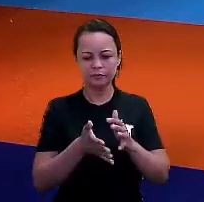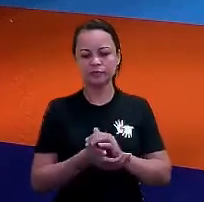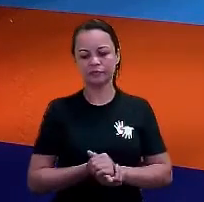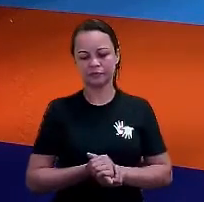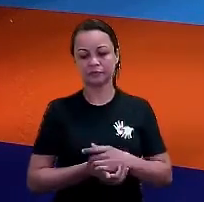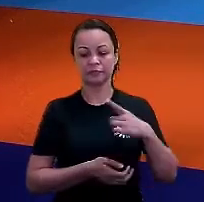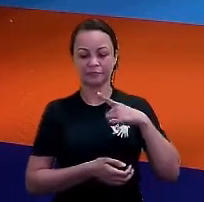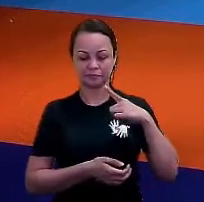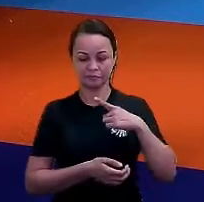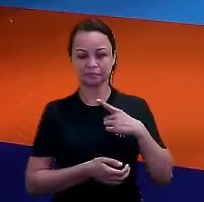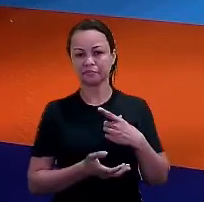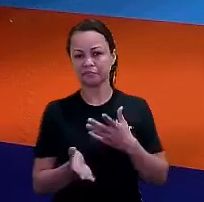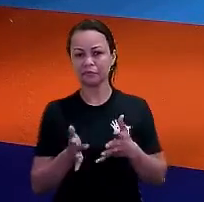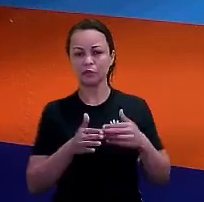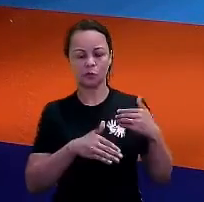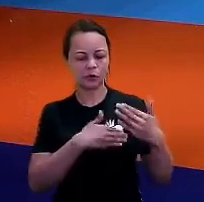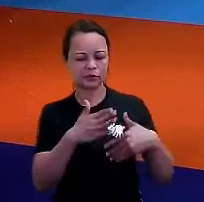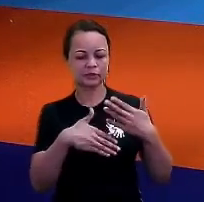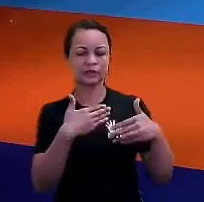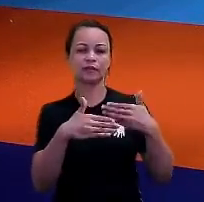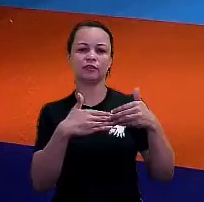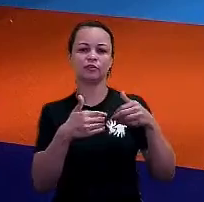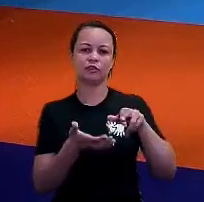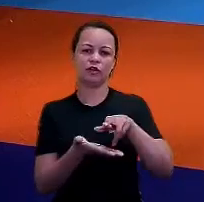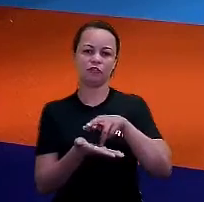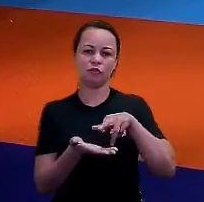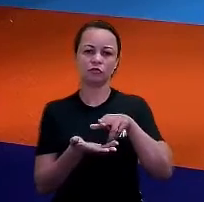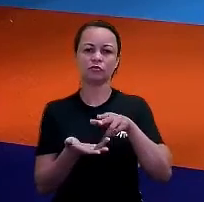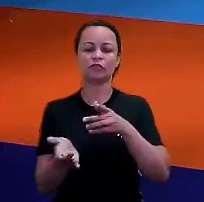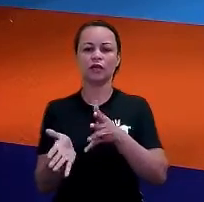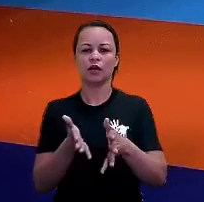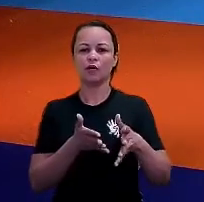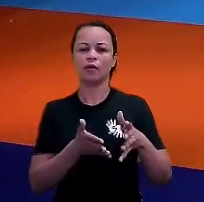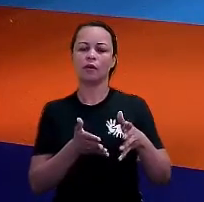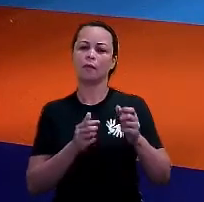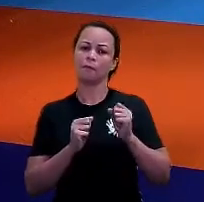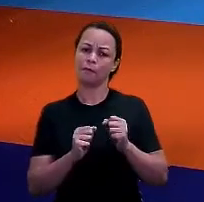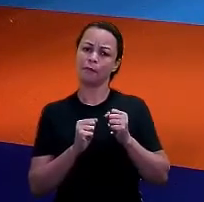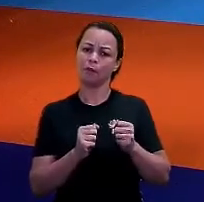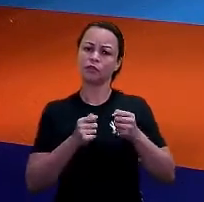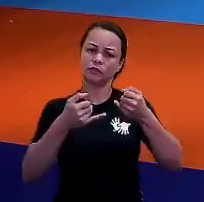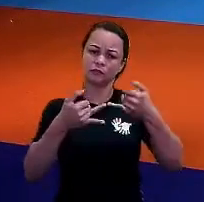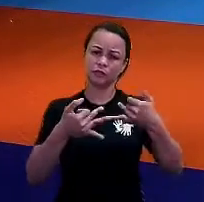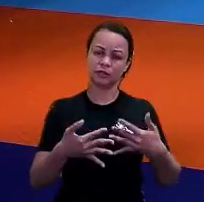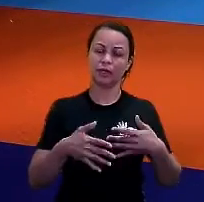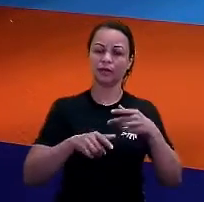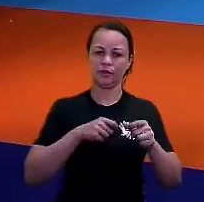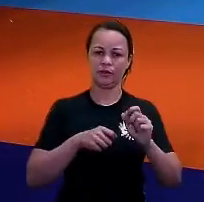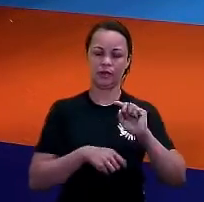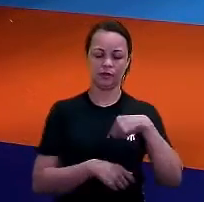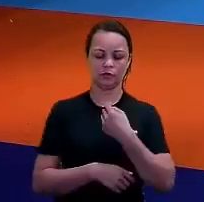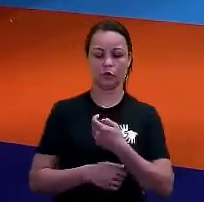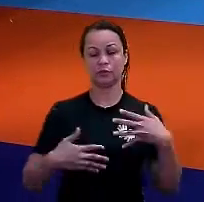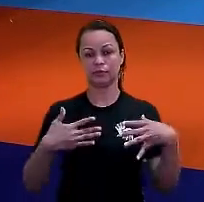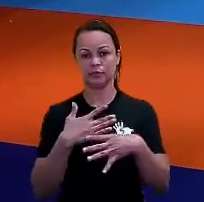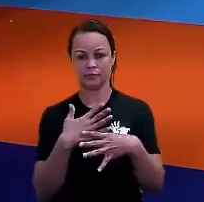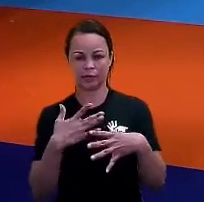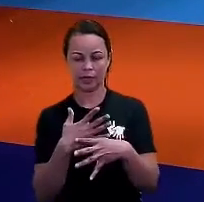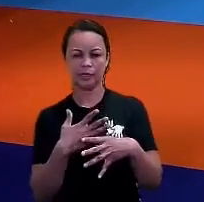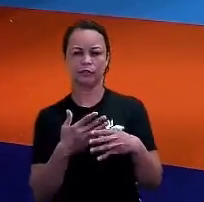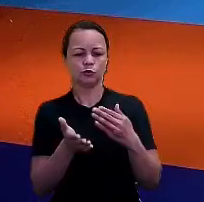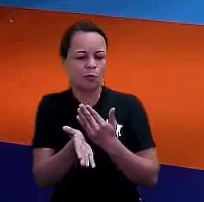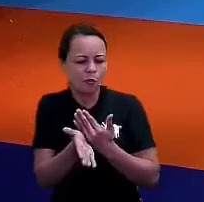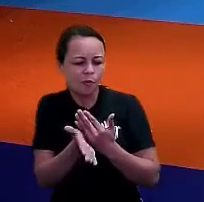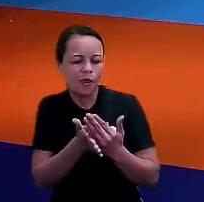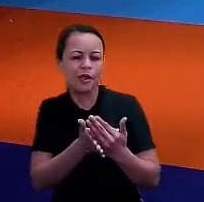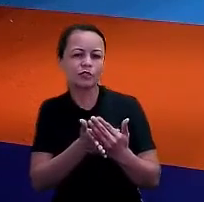de evolução, a gente pode dizer que a nossa cidade, já desde o início da sua